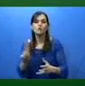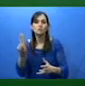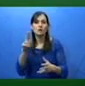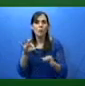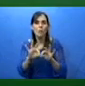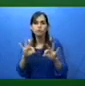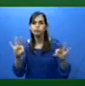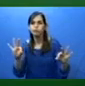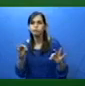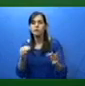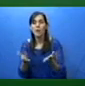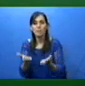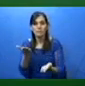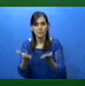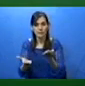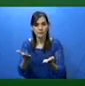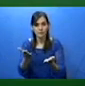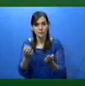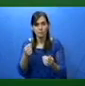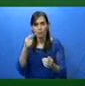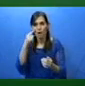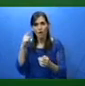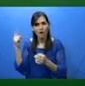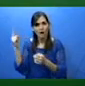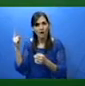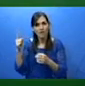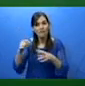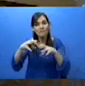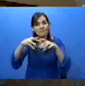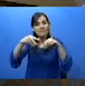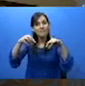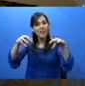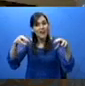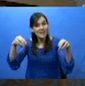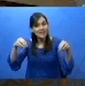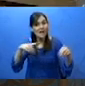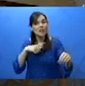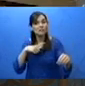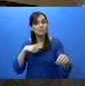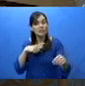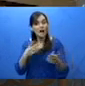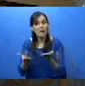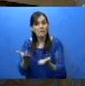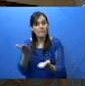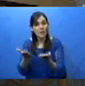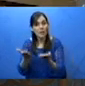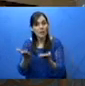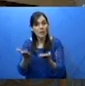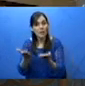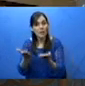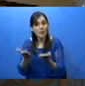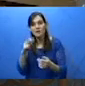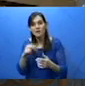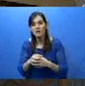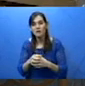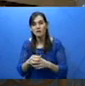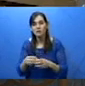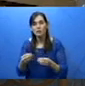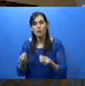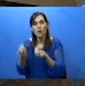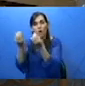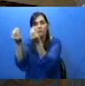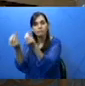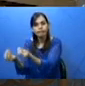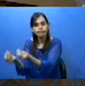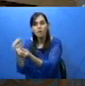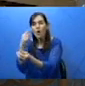unidades de medida. Aqui nós temos a farinha. E nós temos essa balança. Então vamos lá ver? Se eu colocar essa farinha aqui,